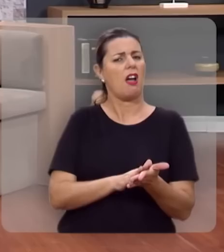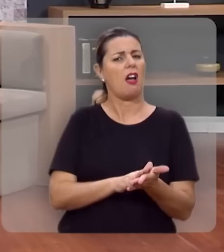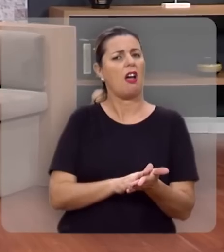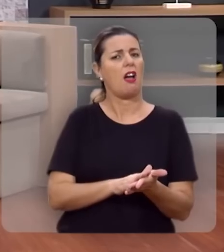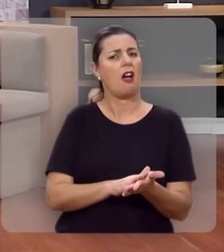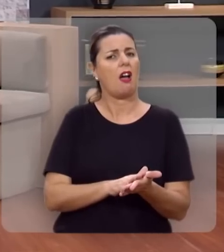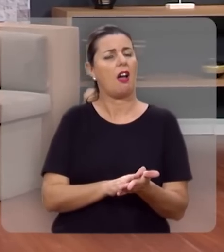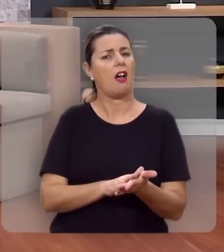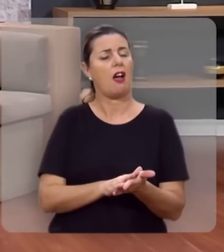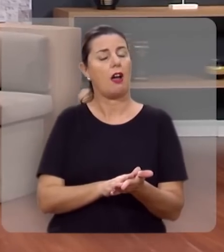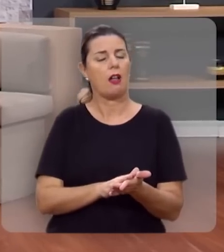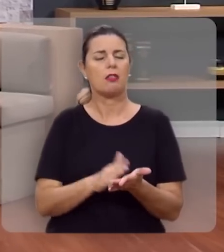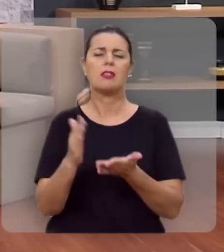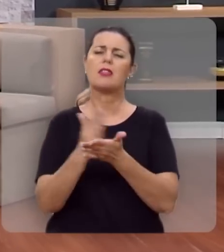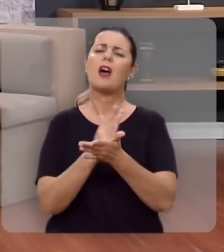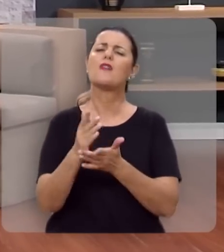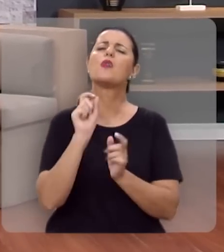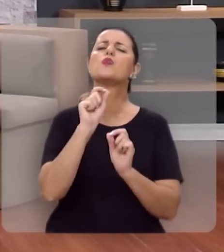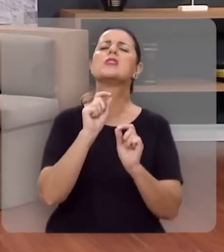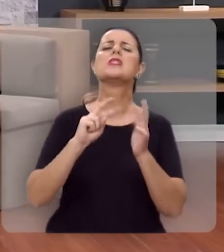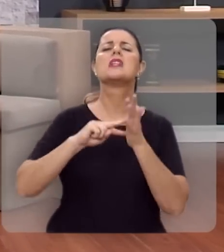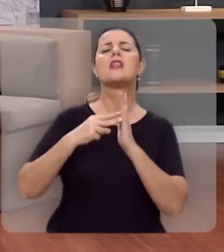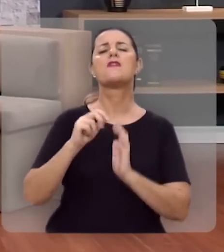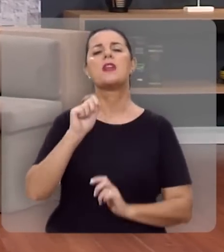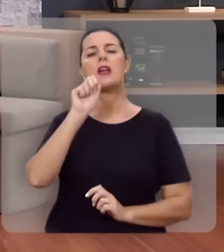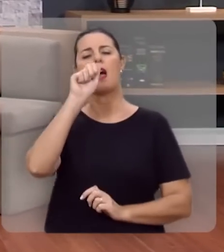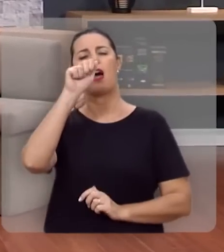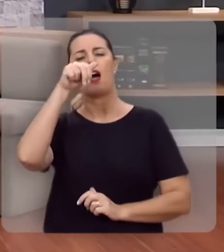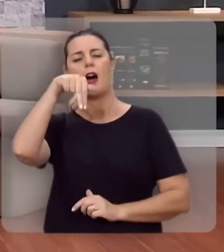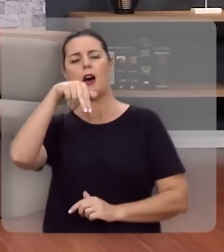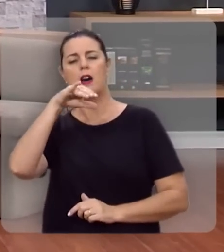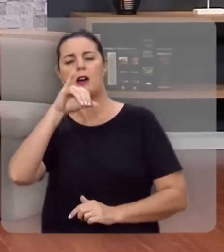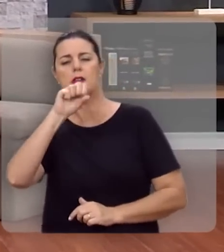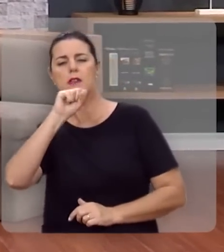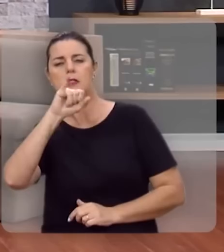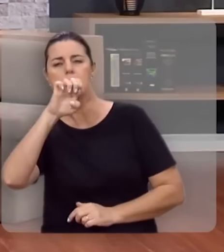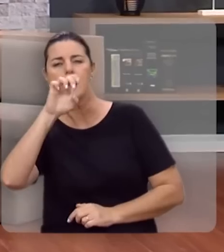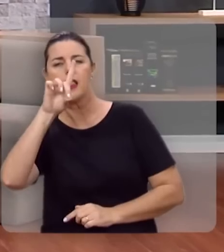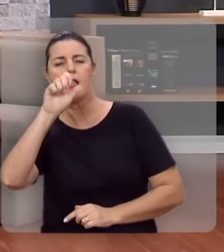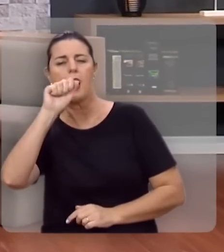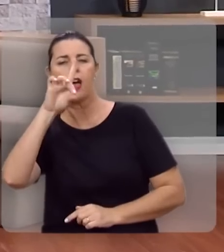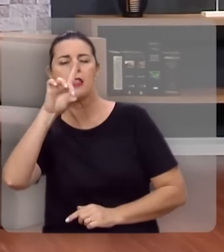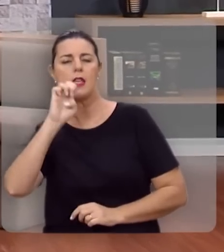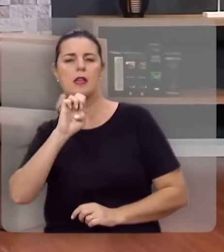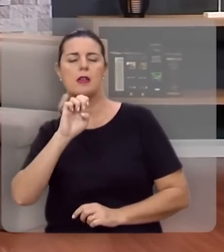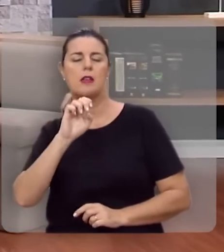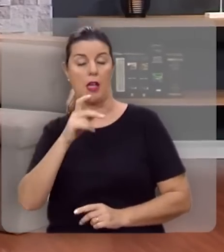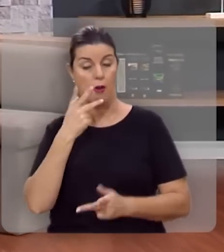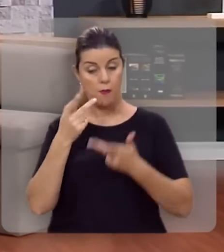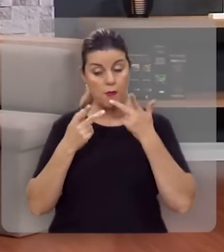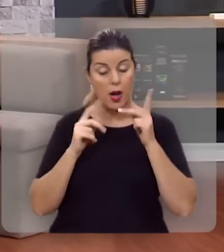alguma. Talvez você pergunte, mas o que é ansiedade? Eu sei que eu sinto esse negócio, mas não sei o que é.